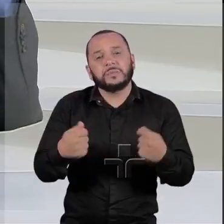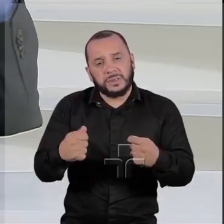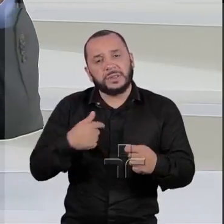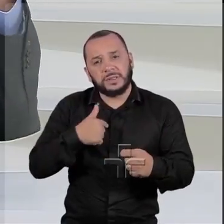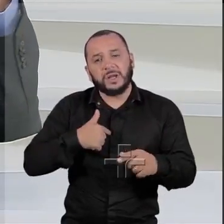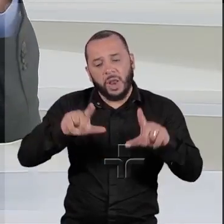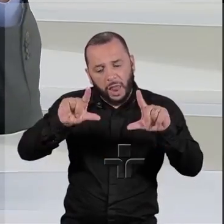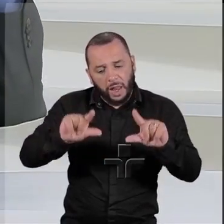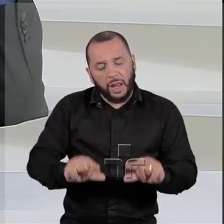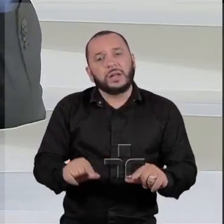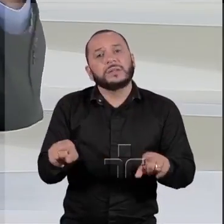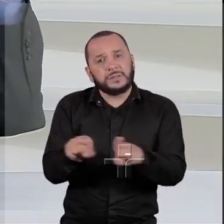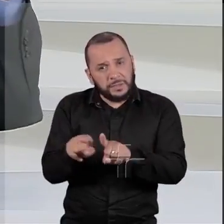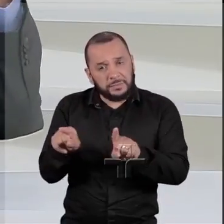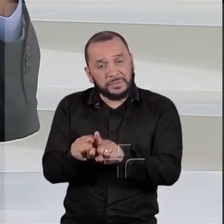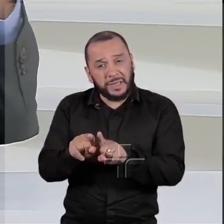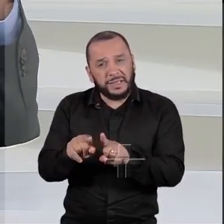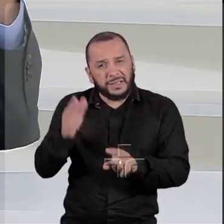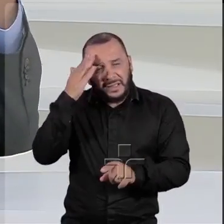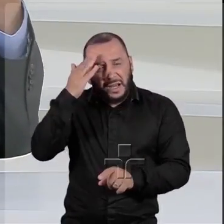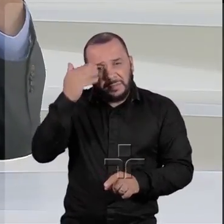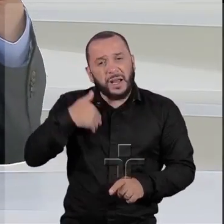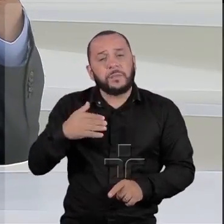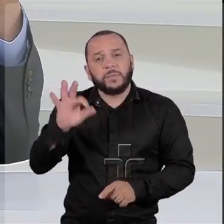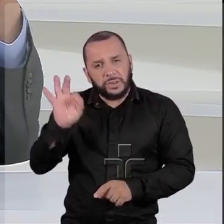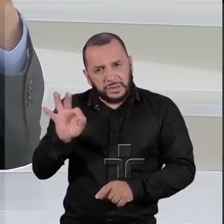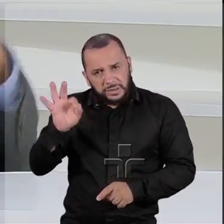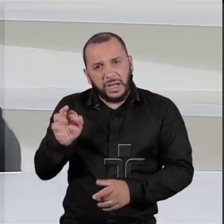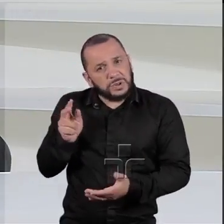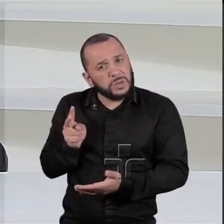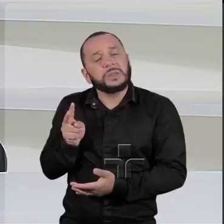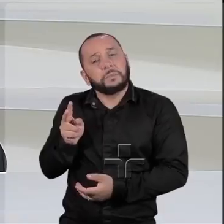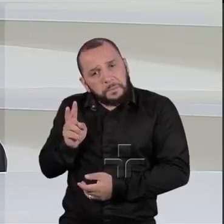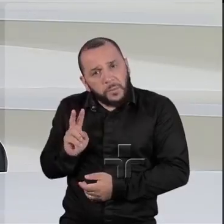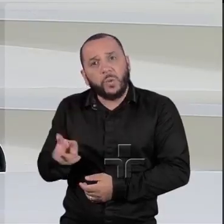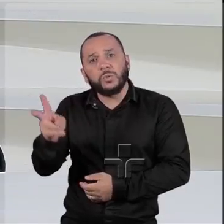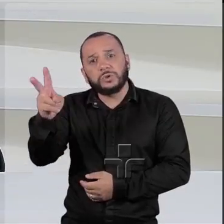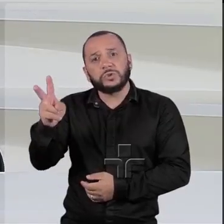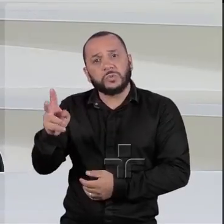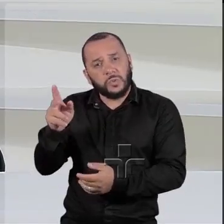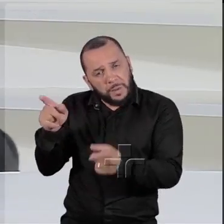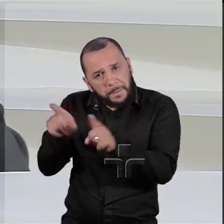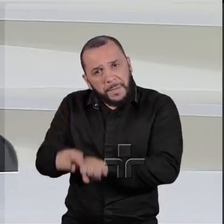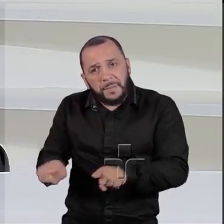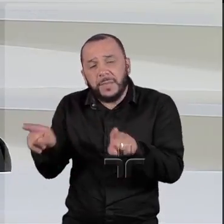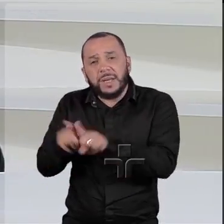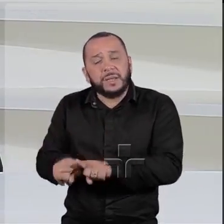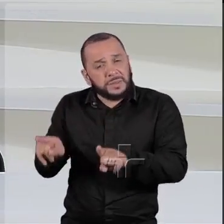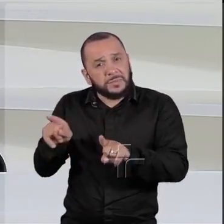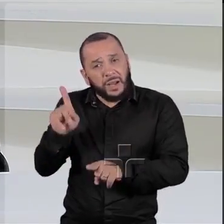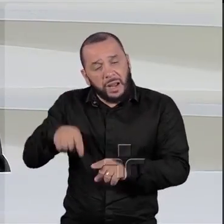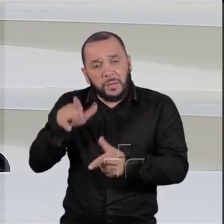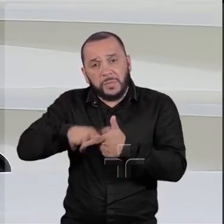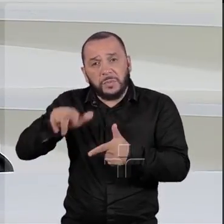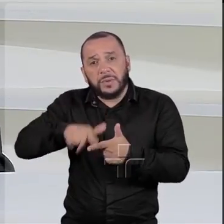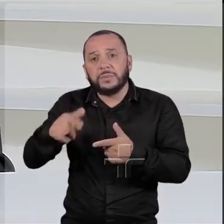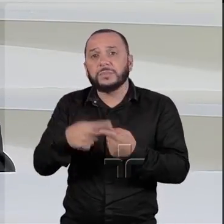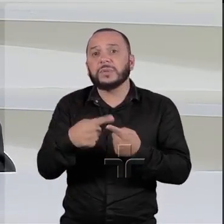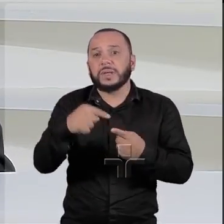elas mantêm as alíquotas de contribuição. Isso é um problema, porque o Brasil se